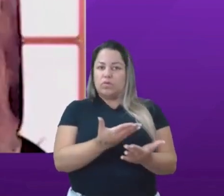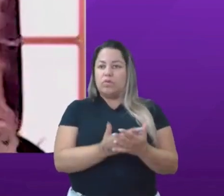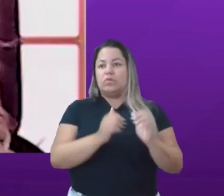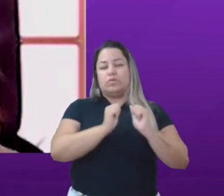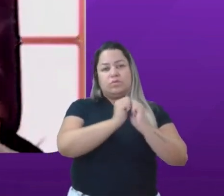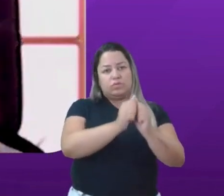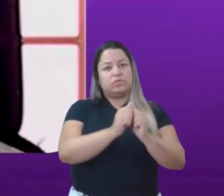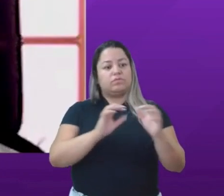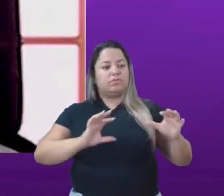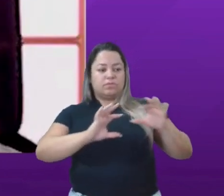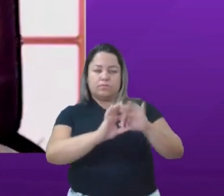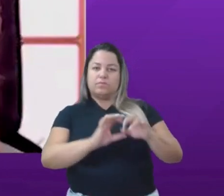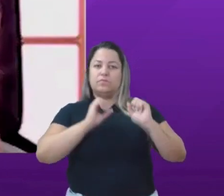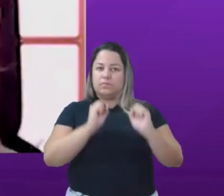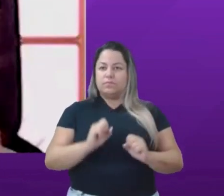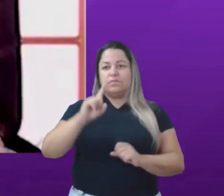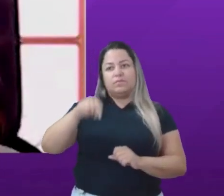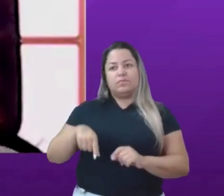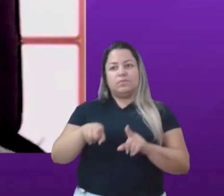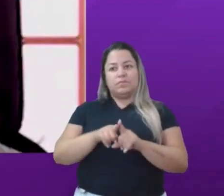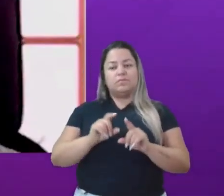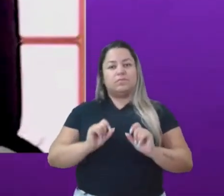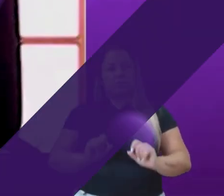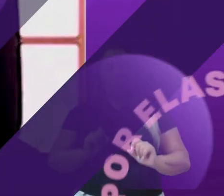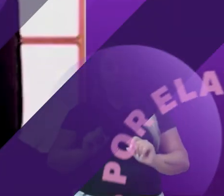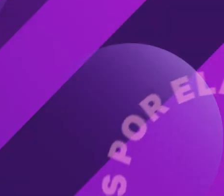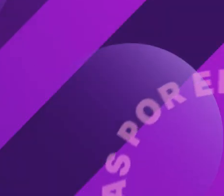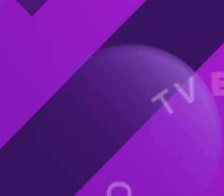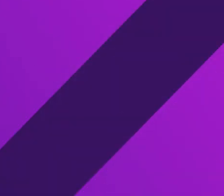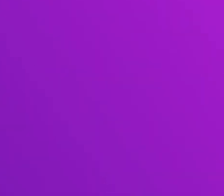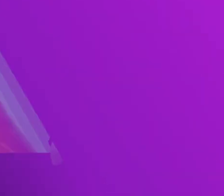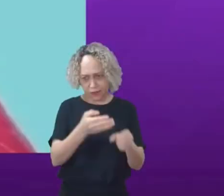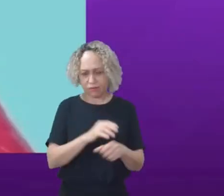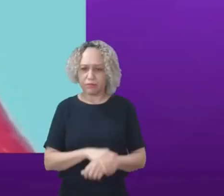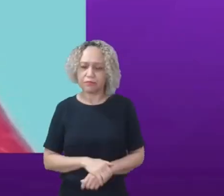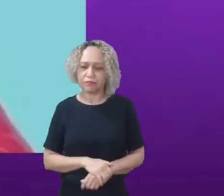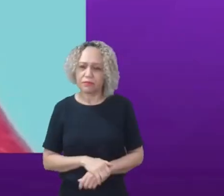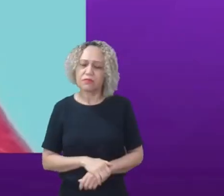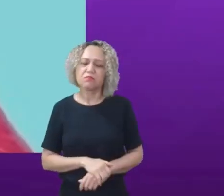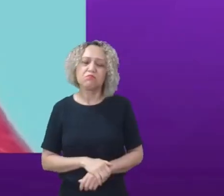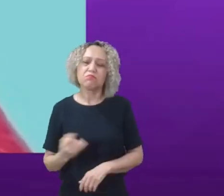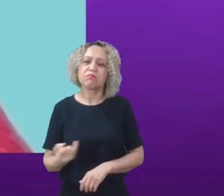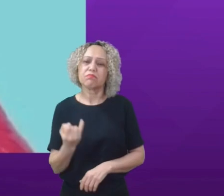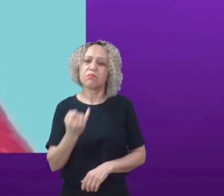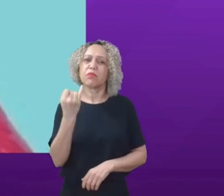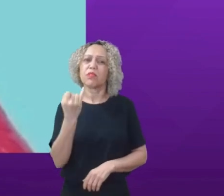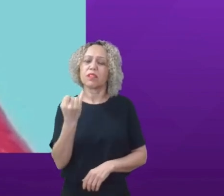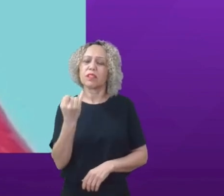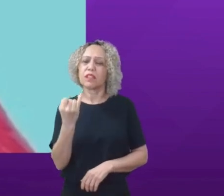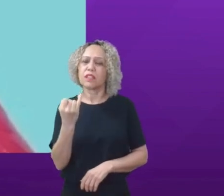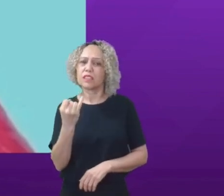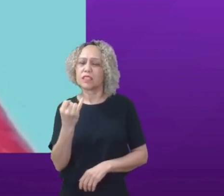e juntas, podemos ser os agentes dessa transformação. Qual a importância da